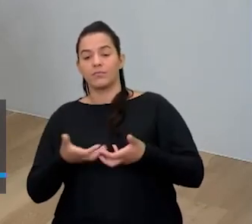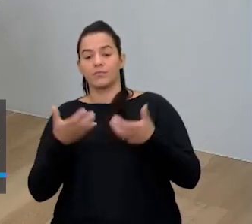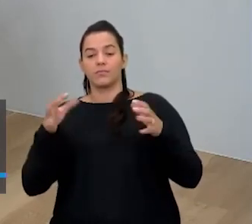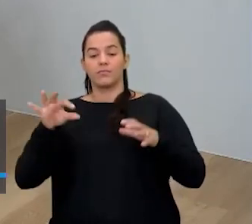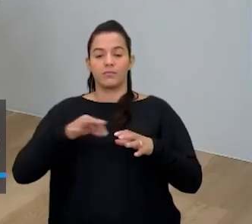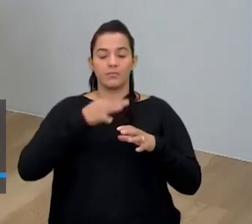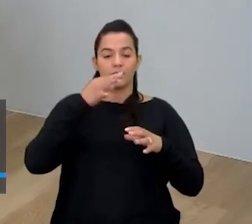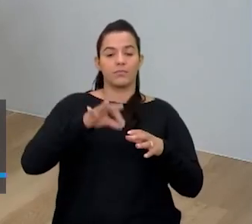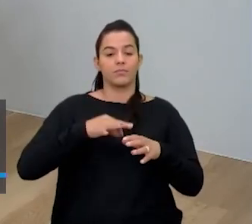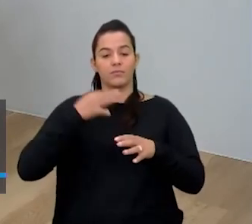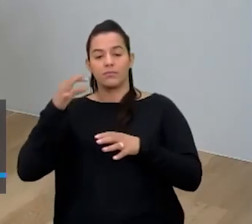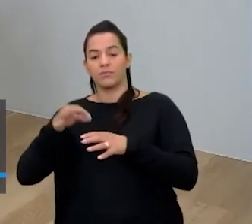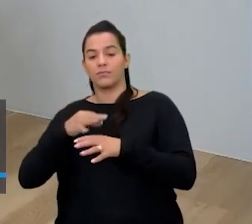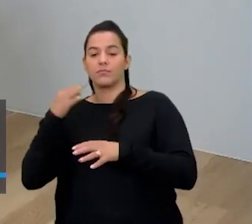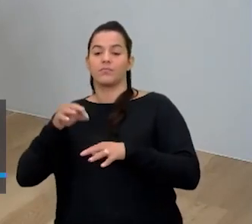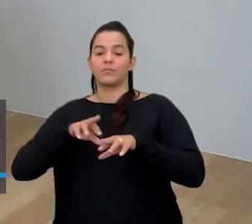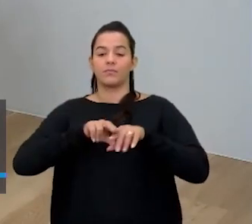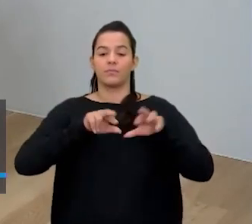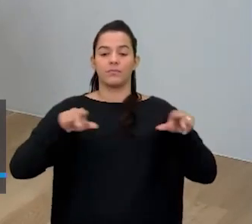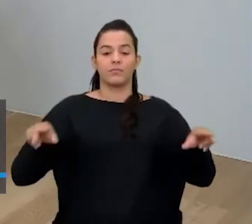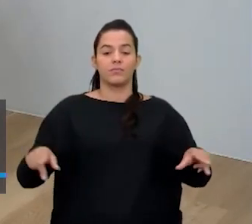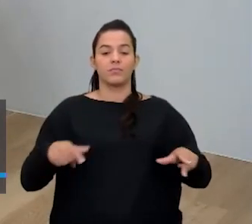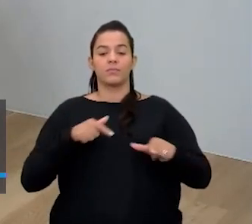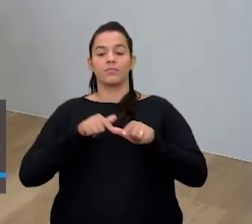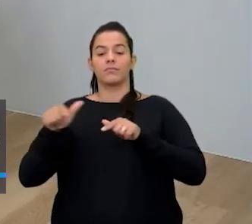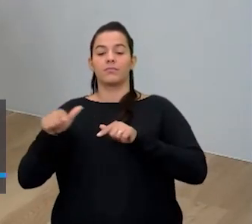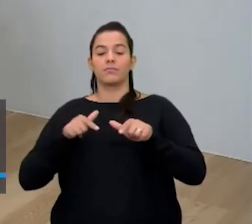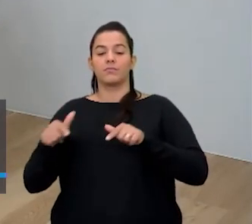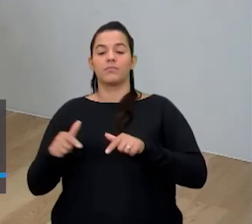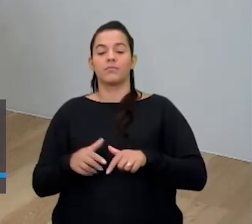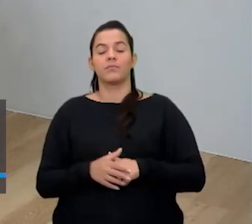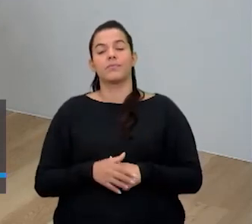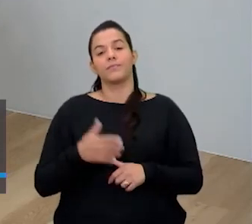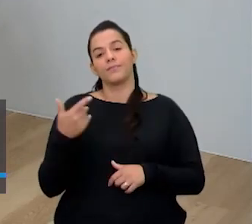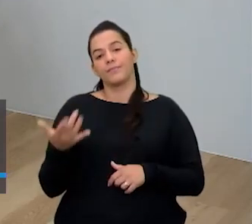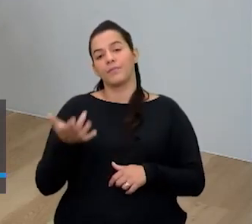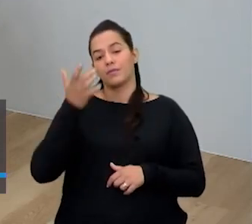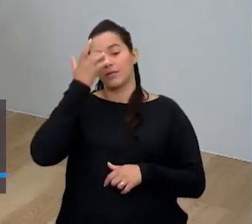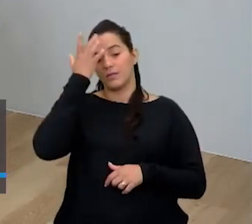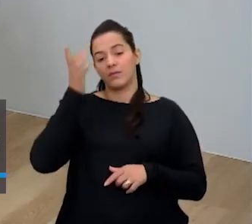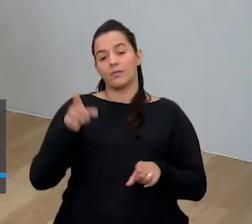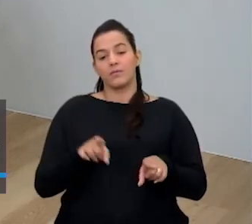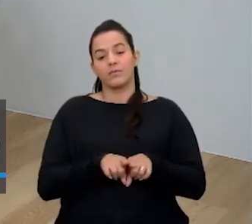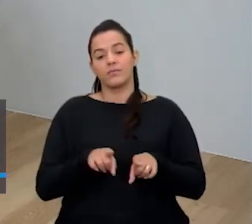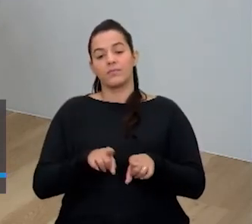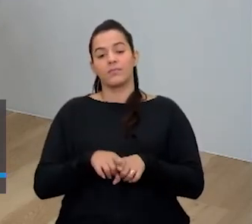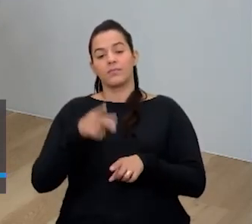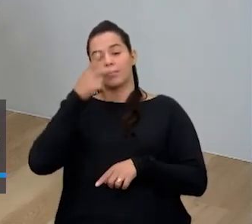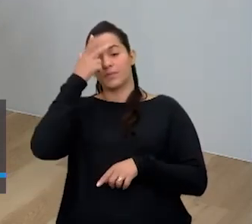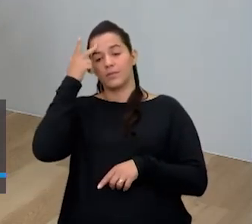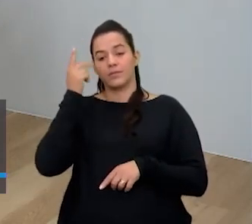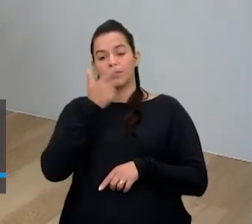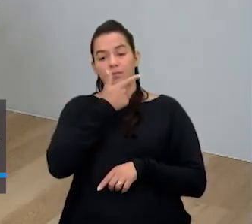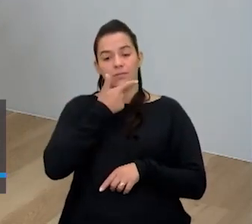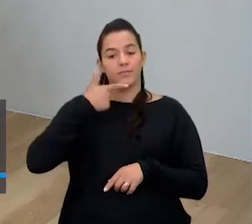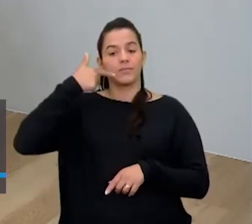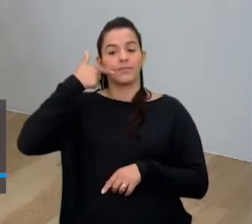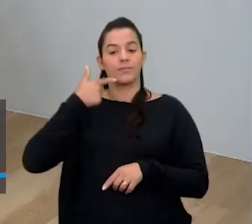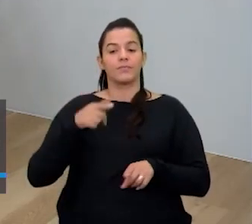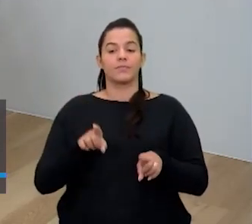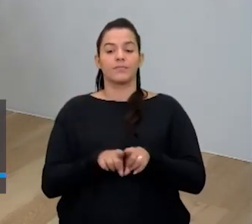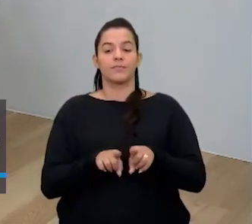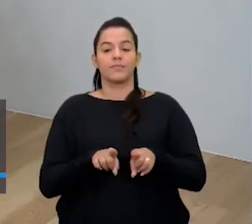vai fazendo essa ponte e, inclusive, isso foi facilitado bastante porque é um sujeito muito simpático. Ah, sim. Né? Muito